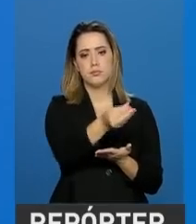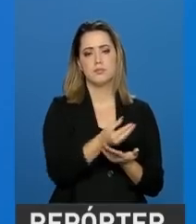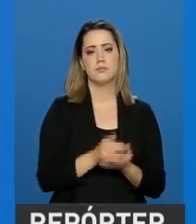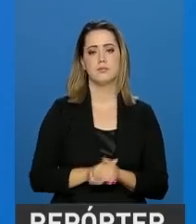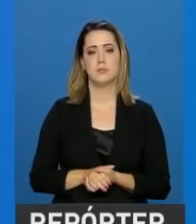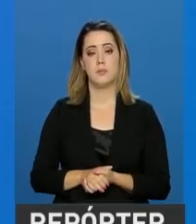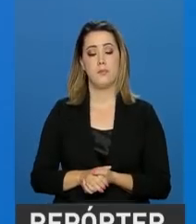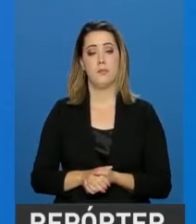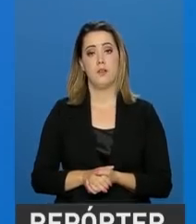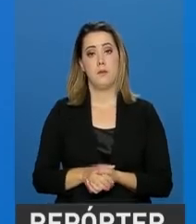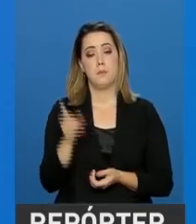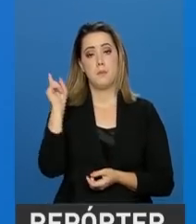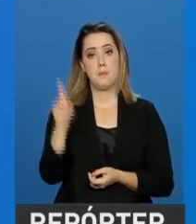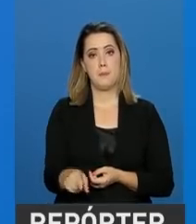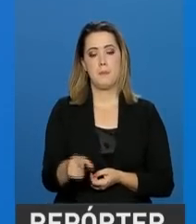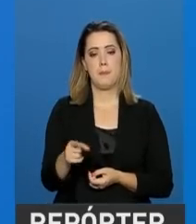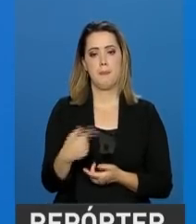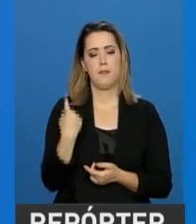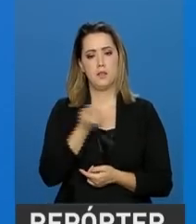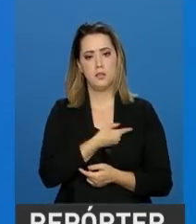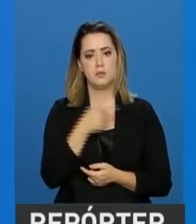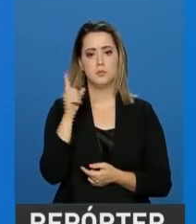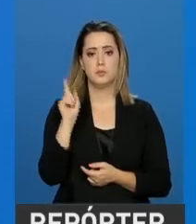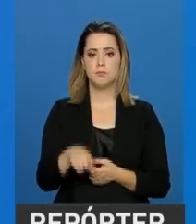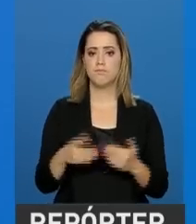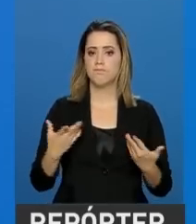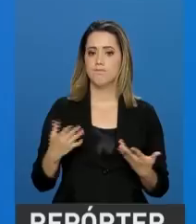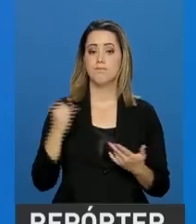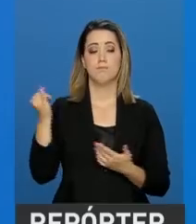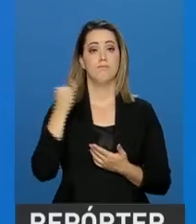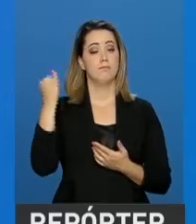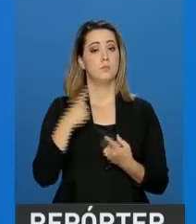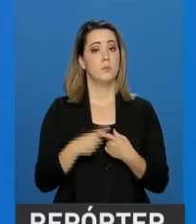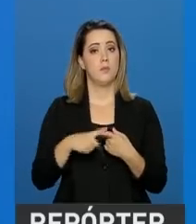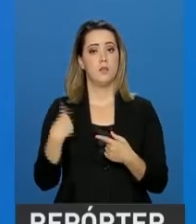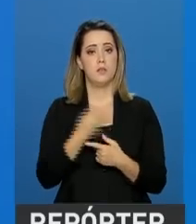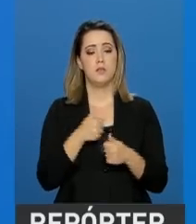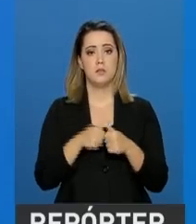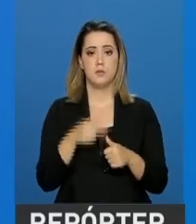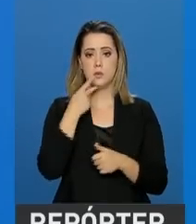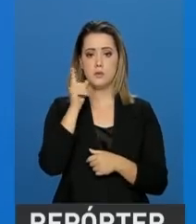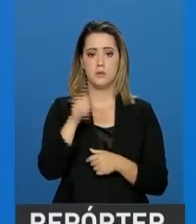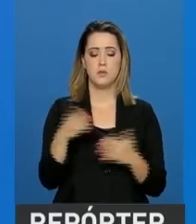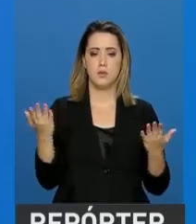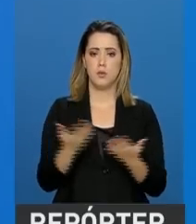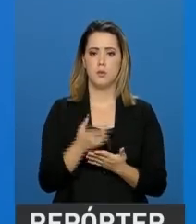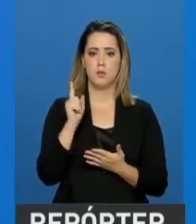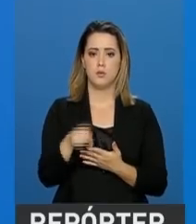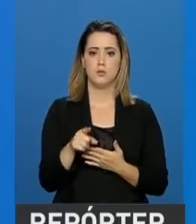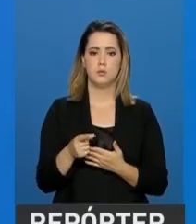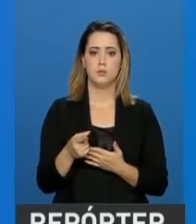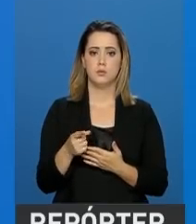de Garantia isso para nós é importante porque nós estamos falando agora